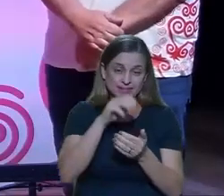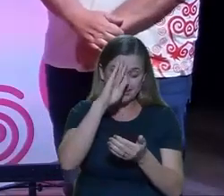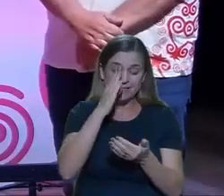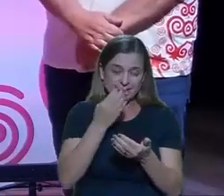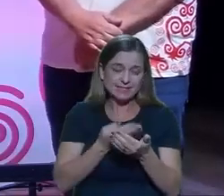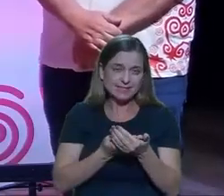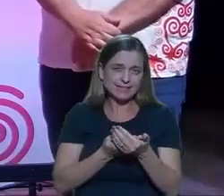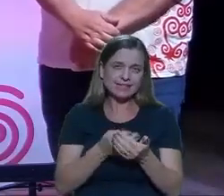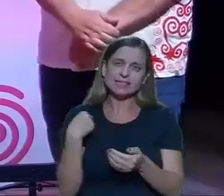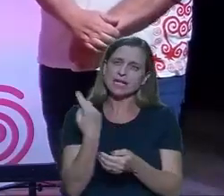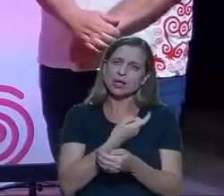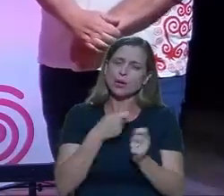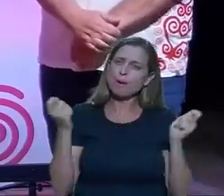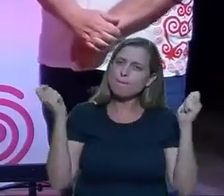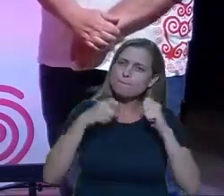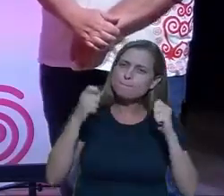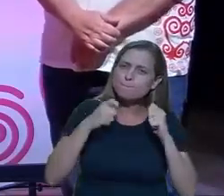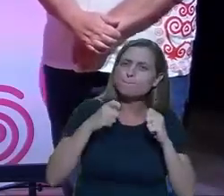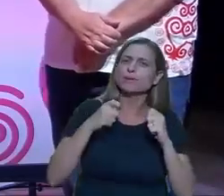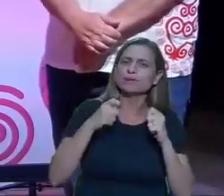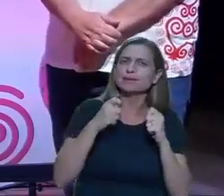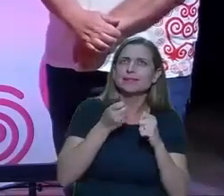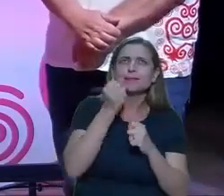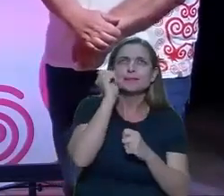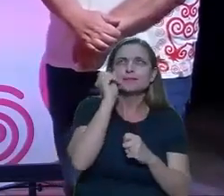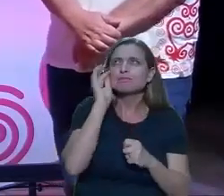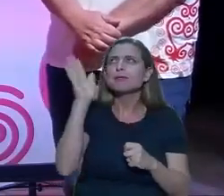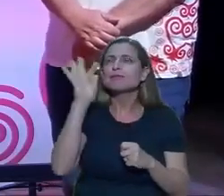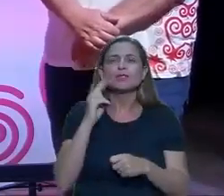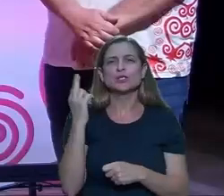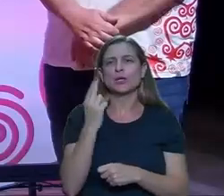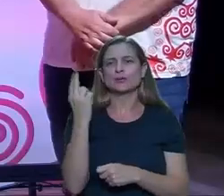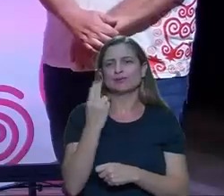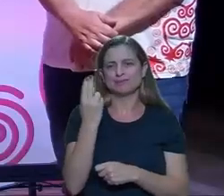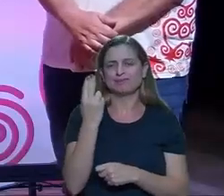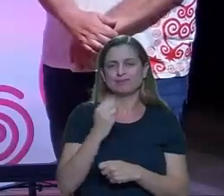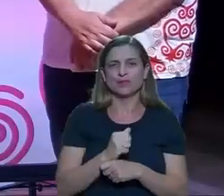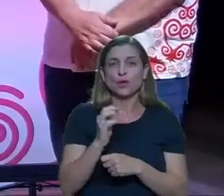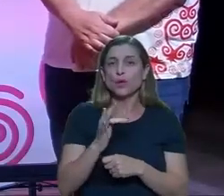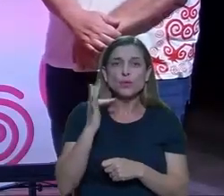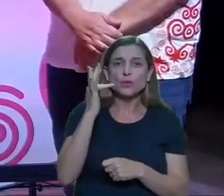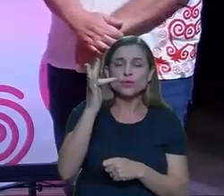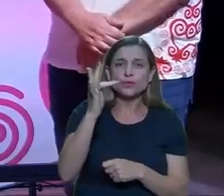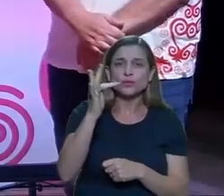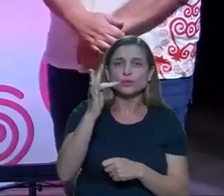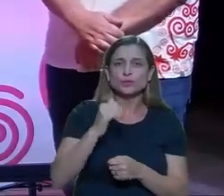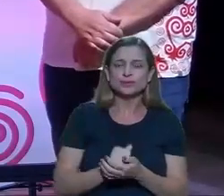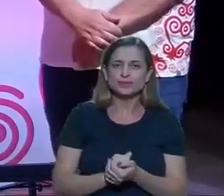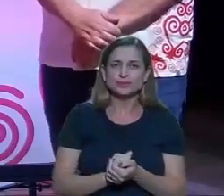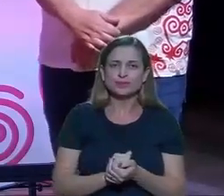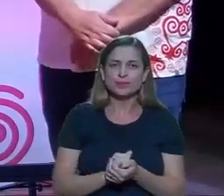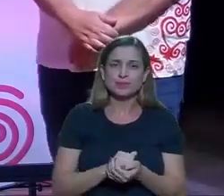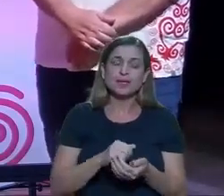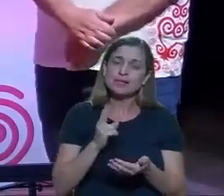daí a gente tem possibilidades que a gente nem consegue imaginar para o nosso futuro. Muitas vezes a gente diz que os